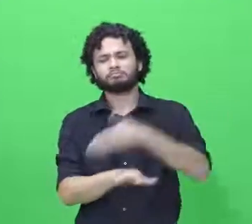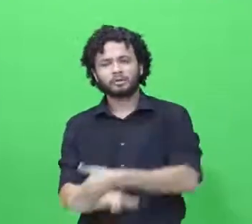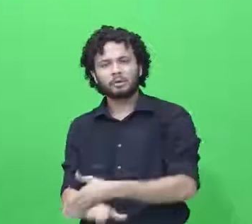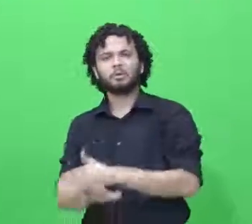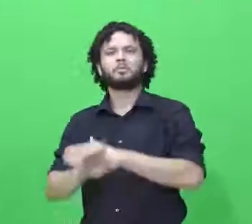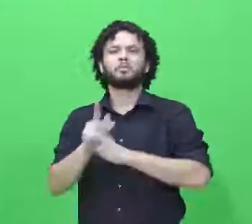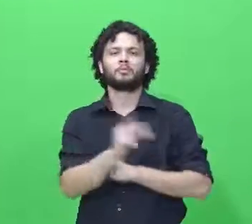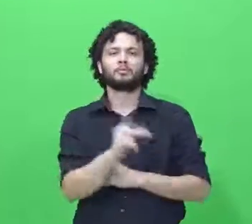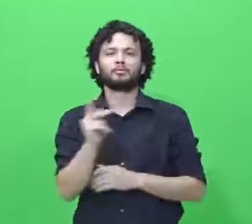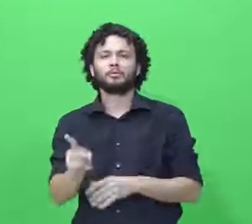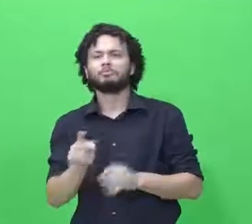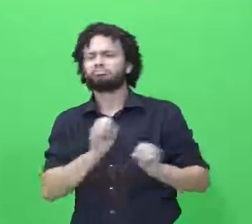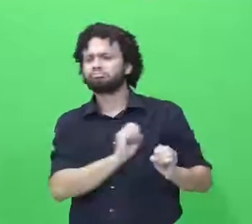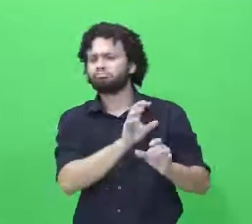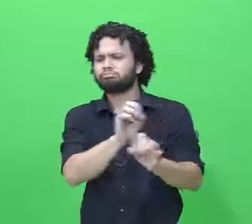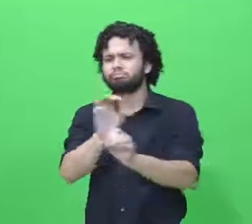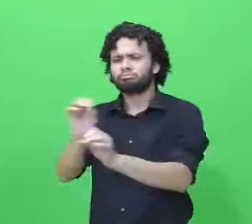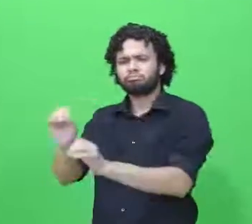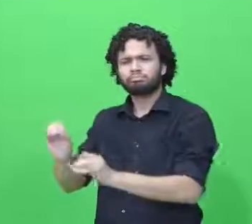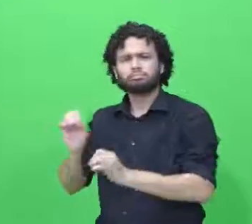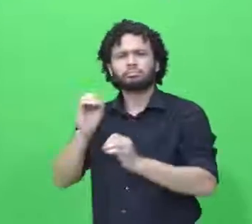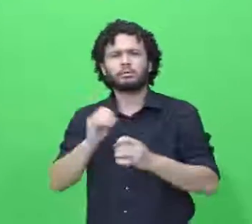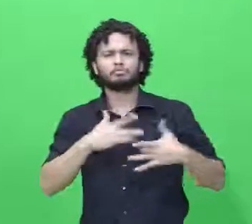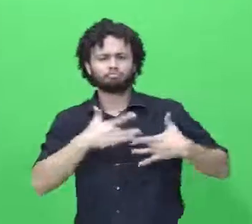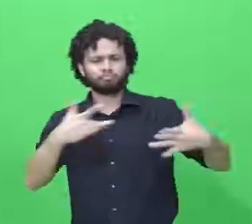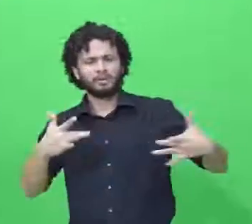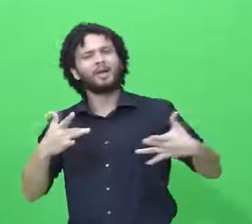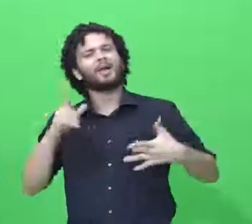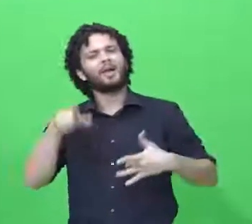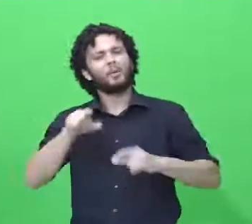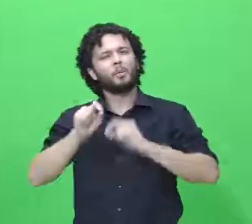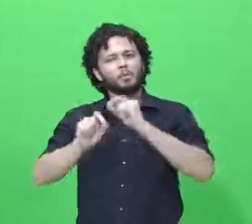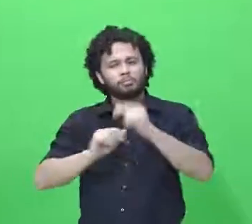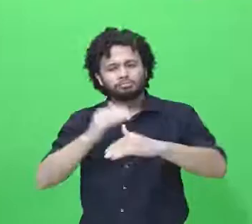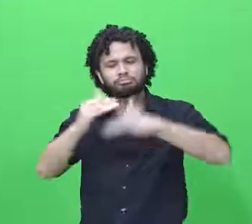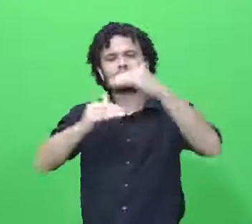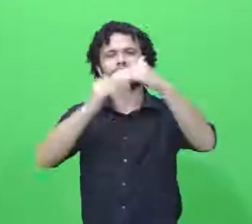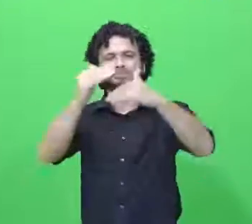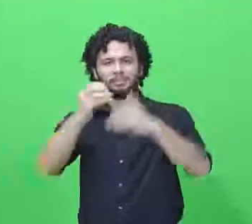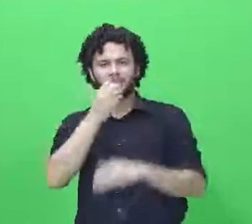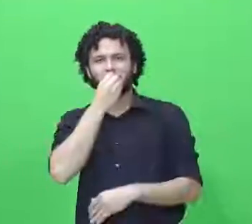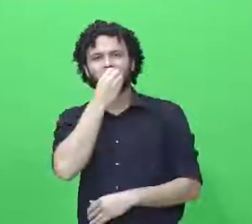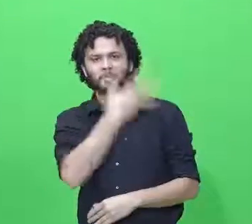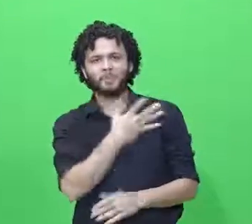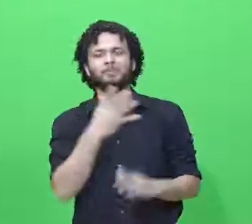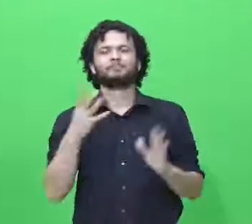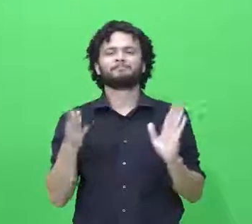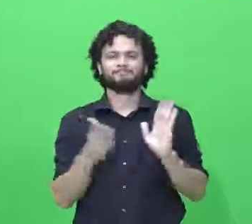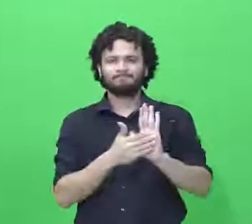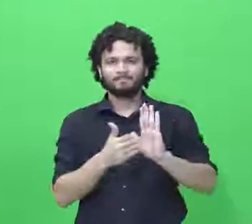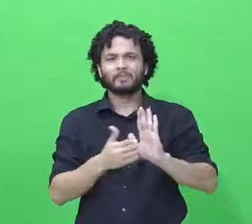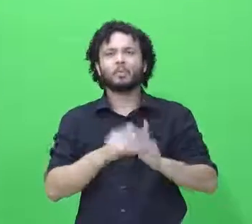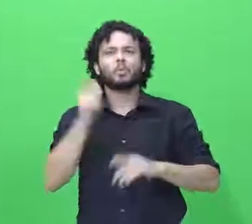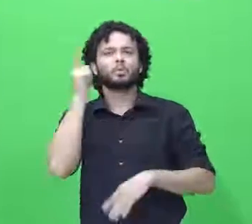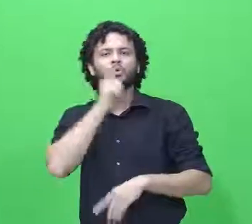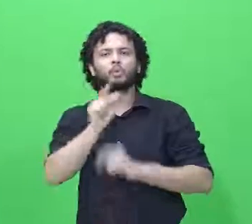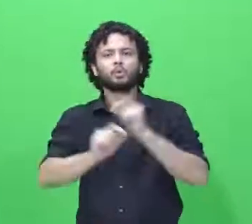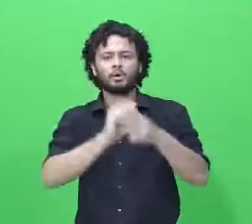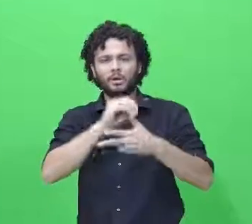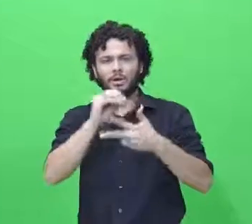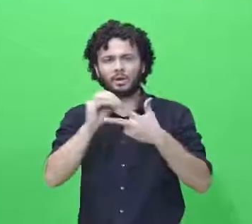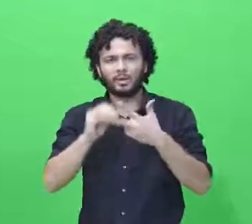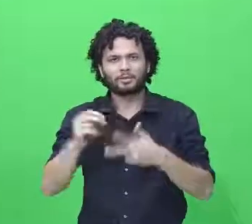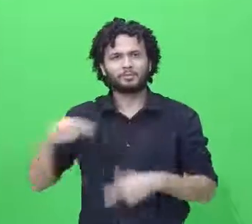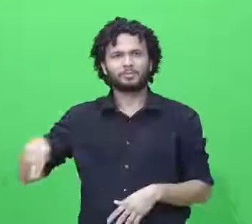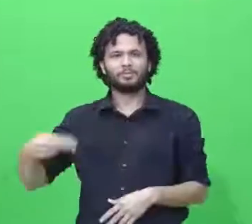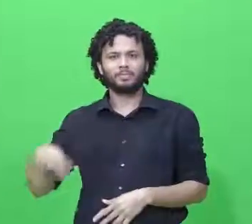professores vêm dar a sua contribuição, é um pouquinho a mais que a gente acrescenta na preparação para as provas no final do